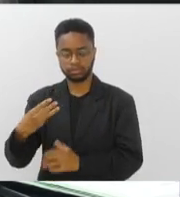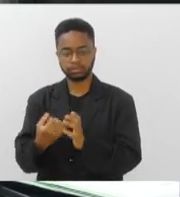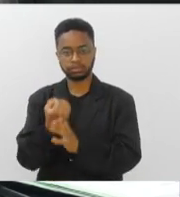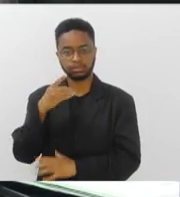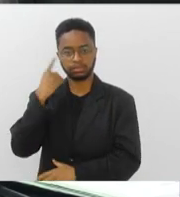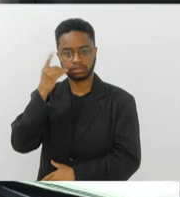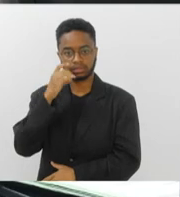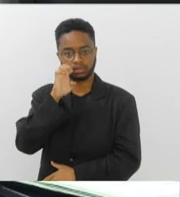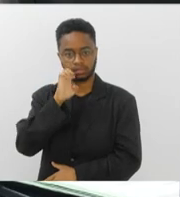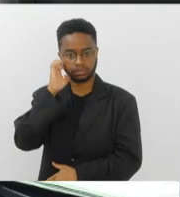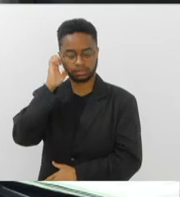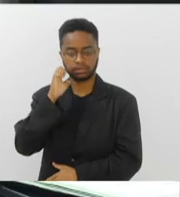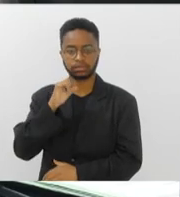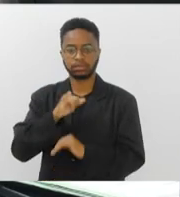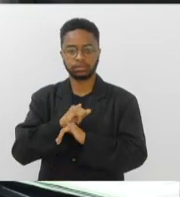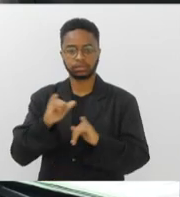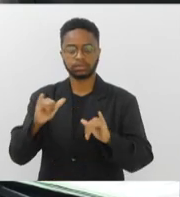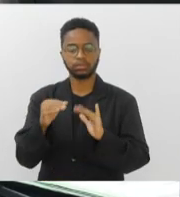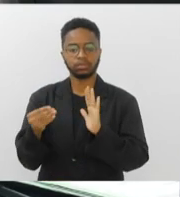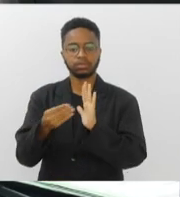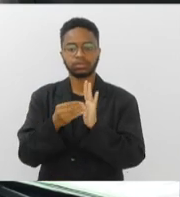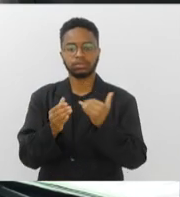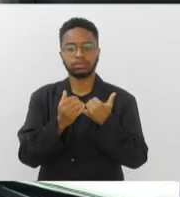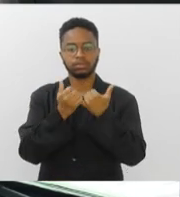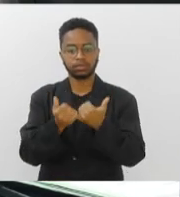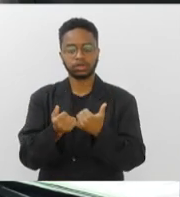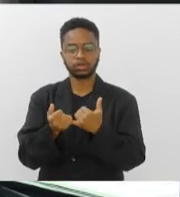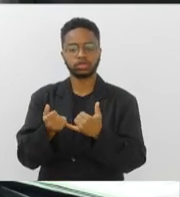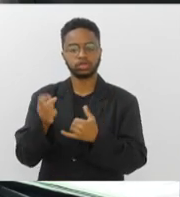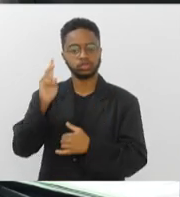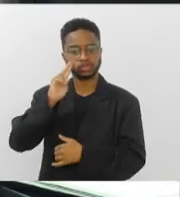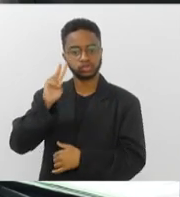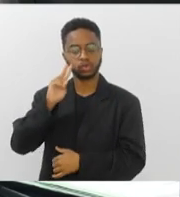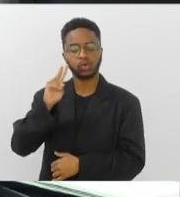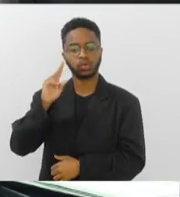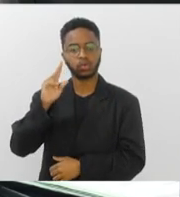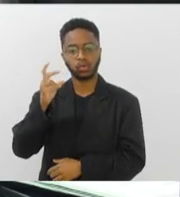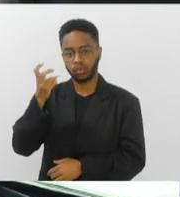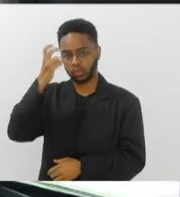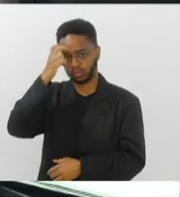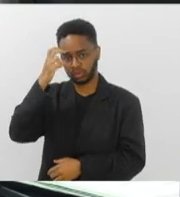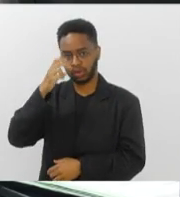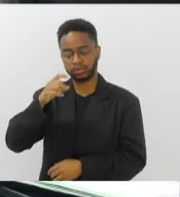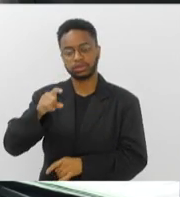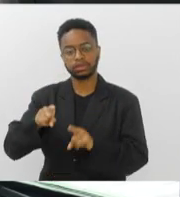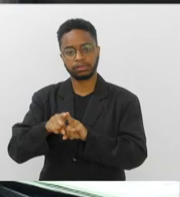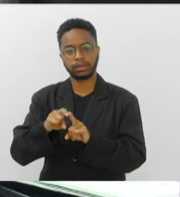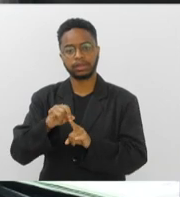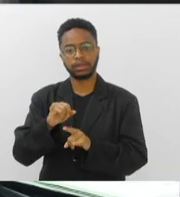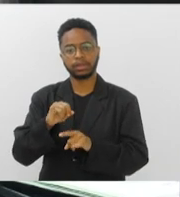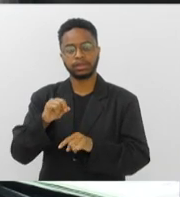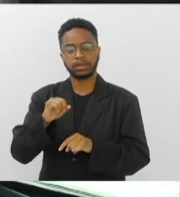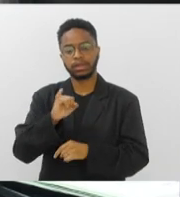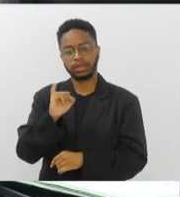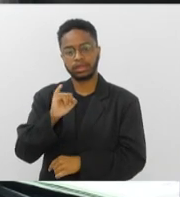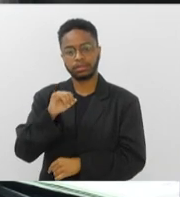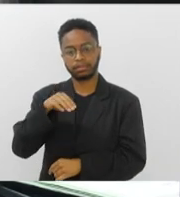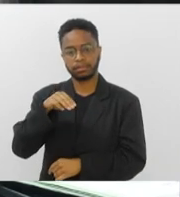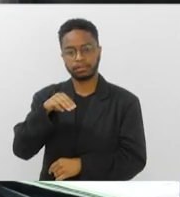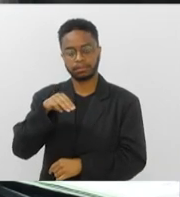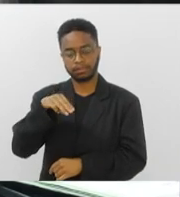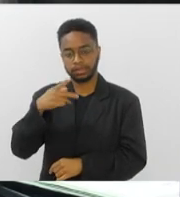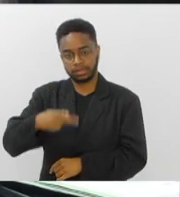deputada Erika Takimoto, que declara como patrimônio histórico, cultural e artístico de natureza imaterial do Estado do Rio de Janeiro, Teatro Municipal